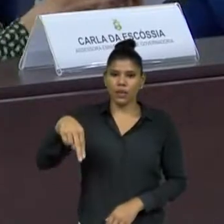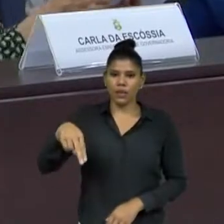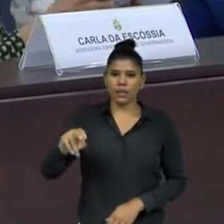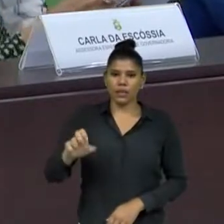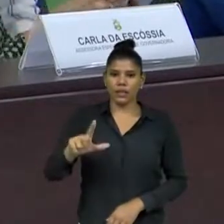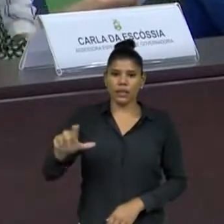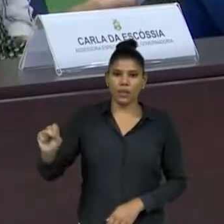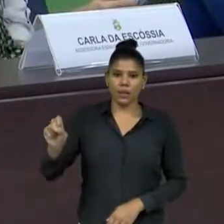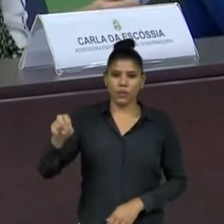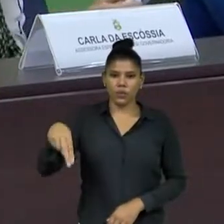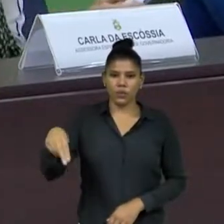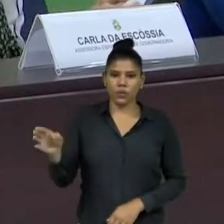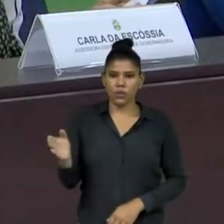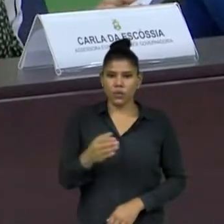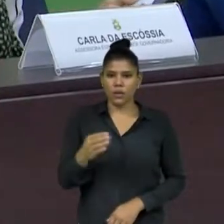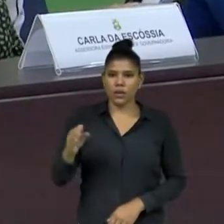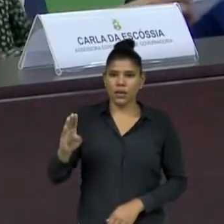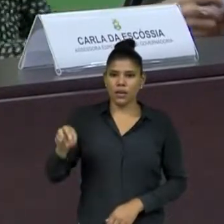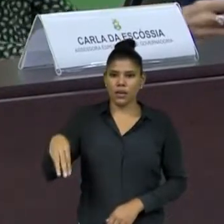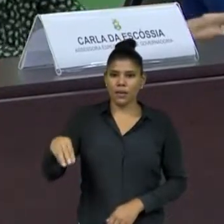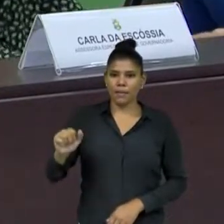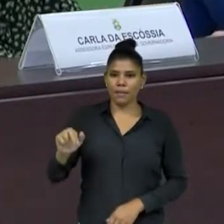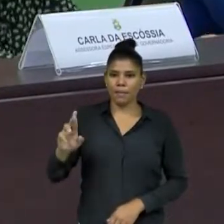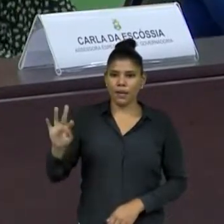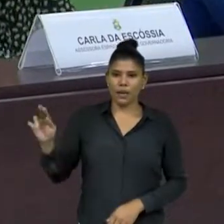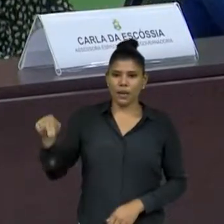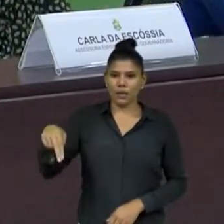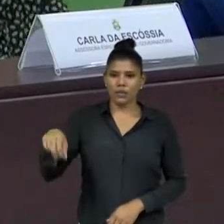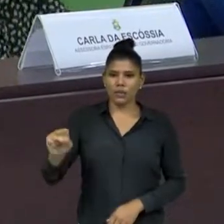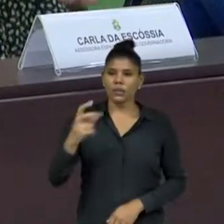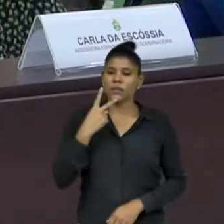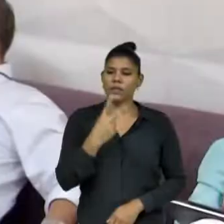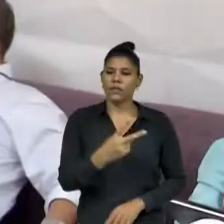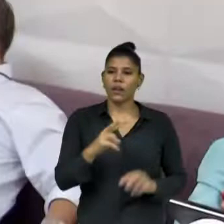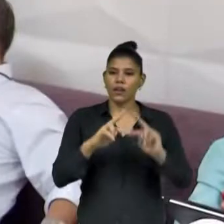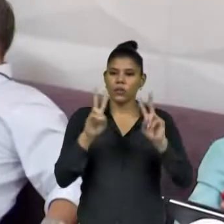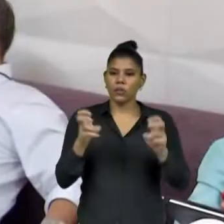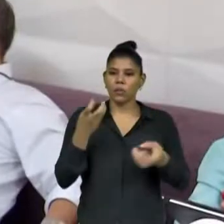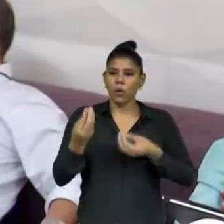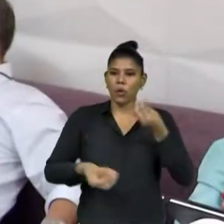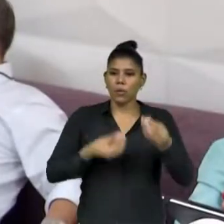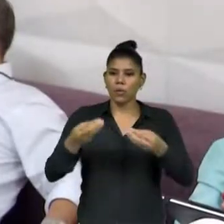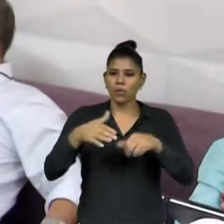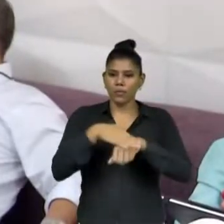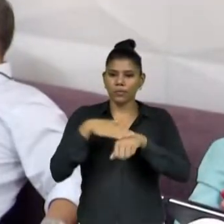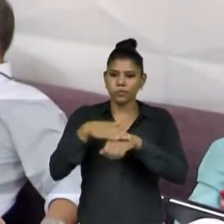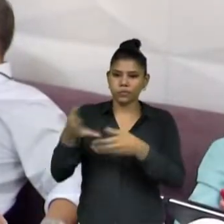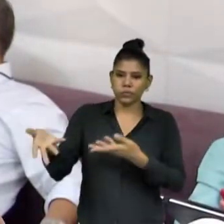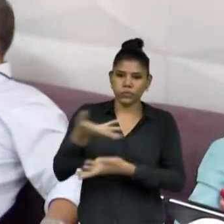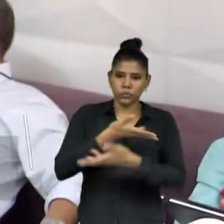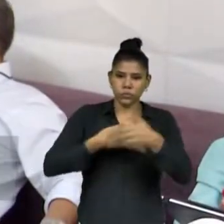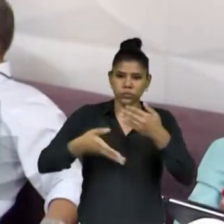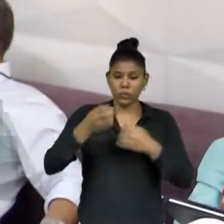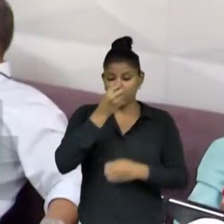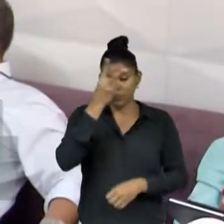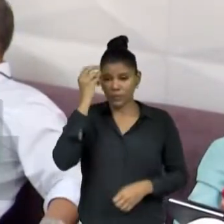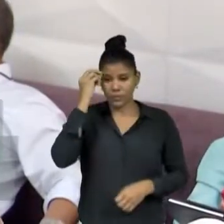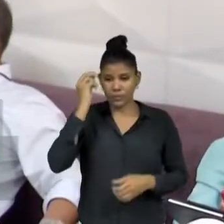foram as articulações com os prefeitos para a participação no programa. É um encontro de trabalho, é